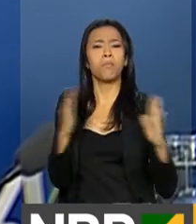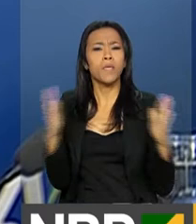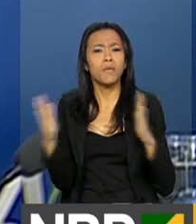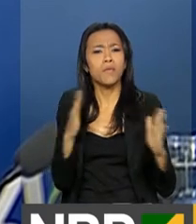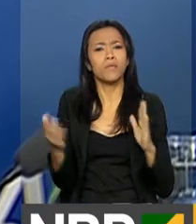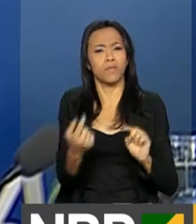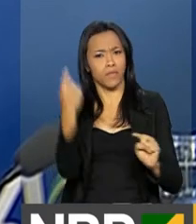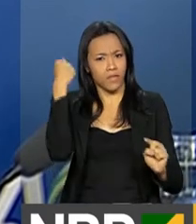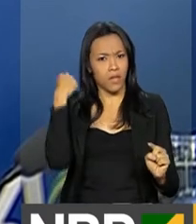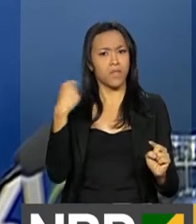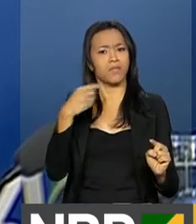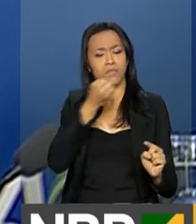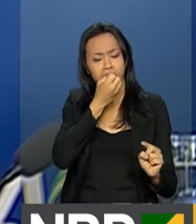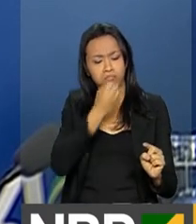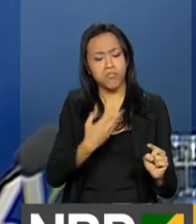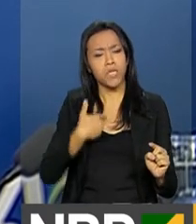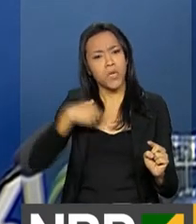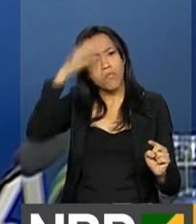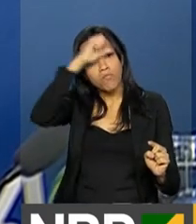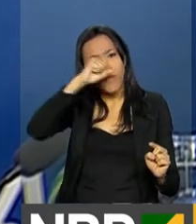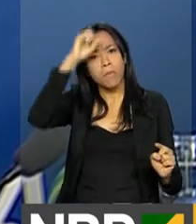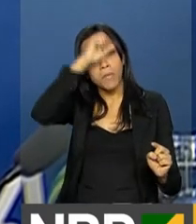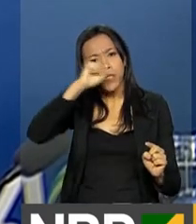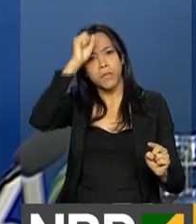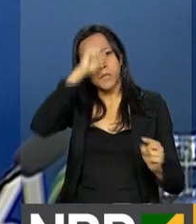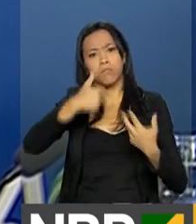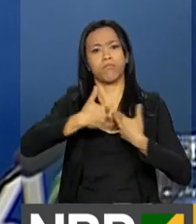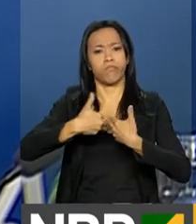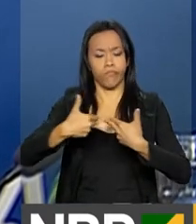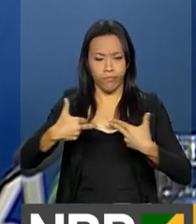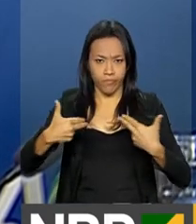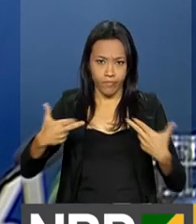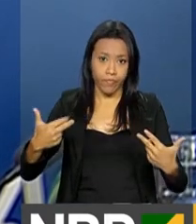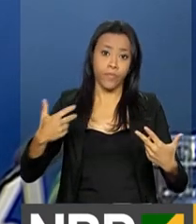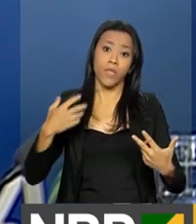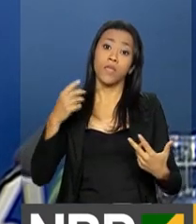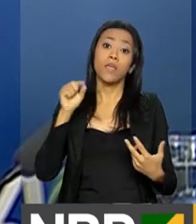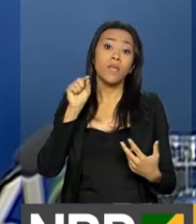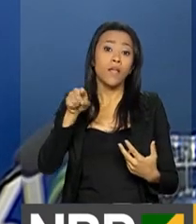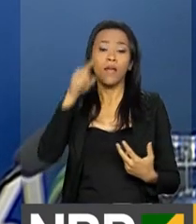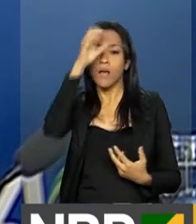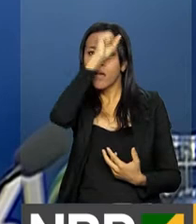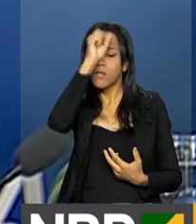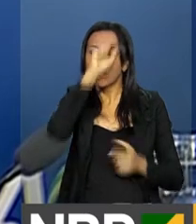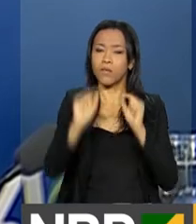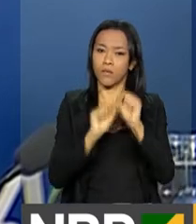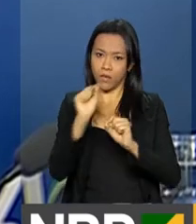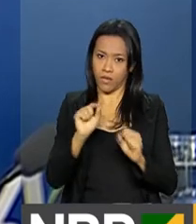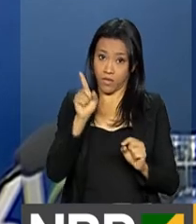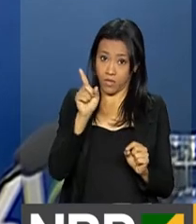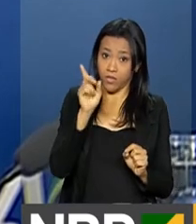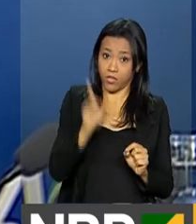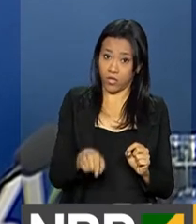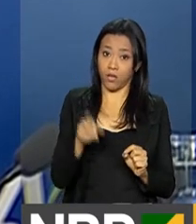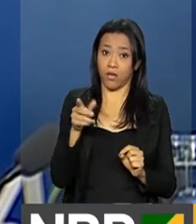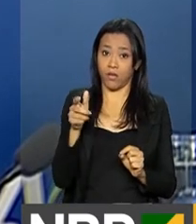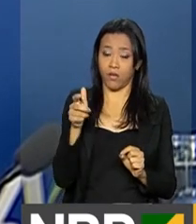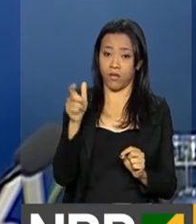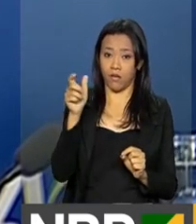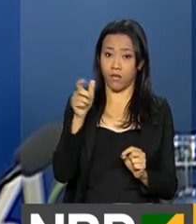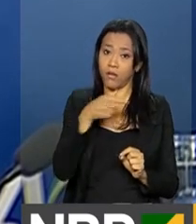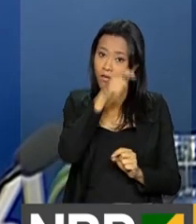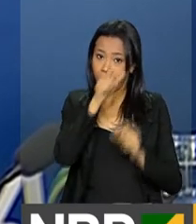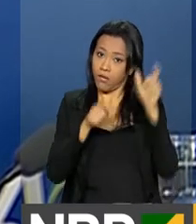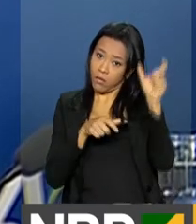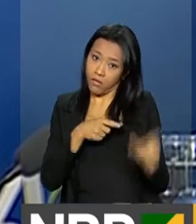muito oportunos, em que eu aprendi muito. E aprendi lá exatamente o seguinte, isto que a doutora